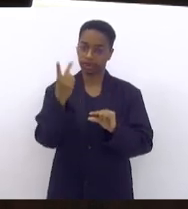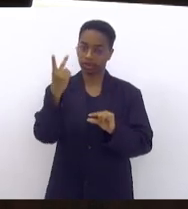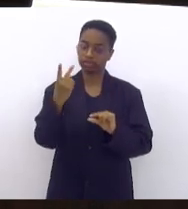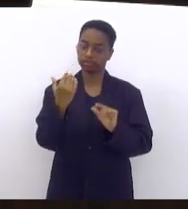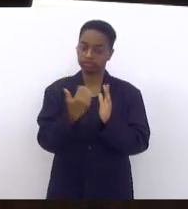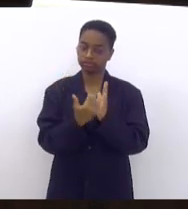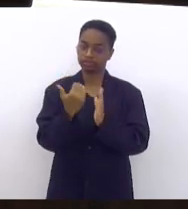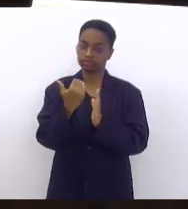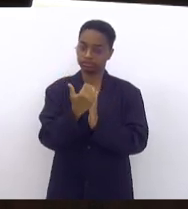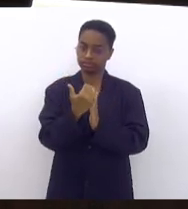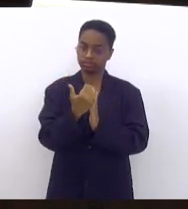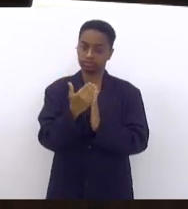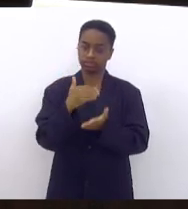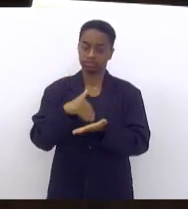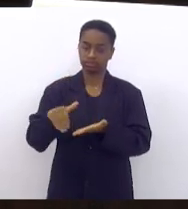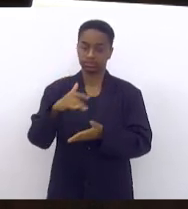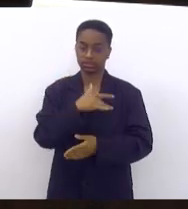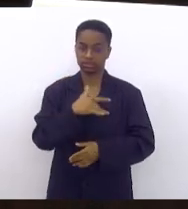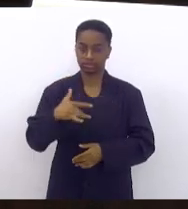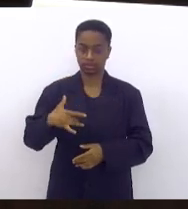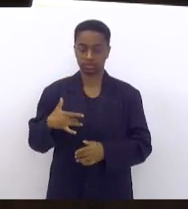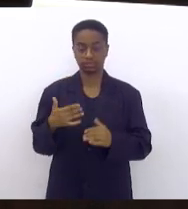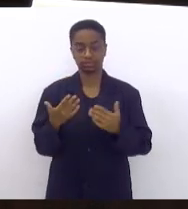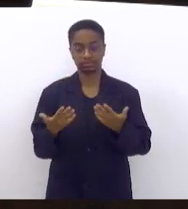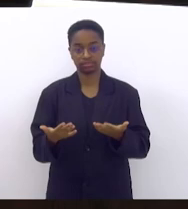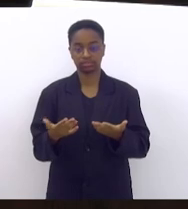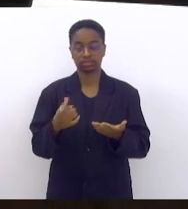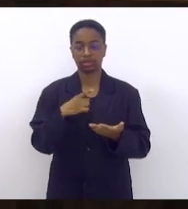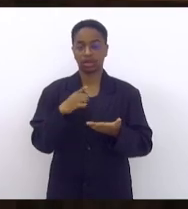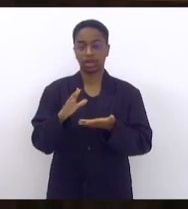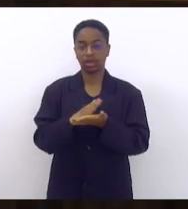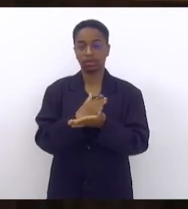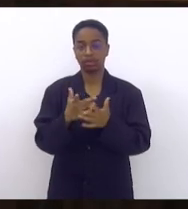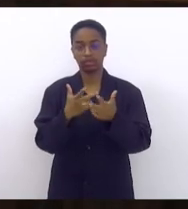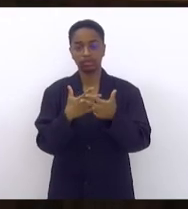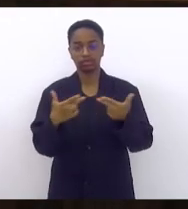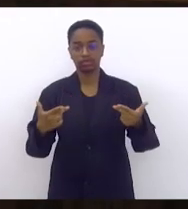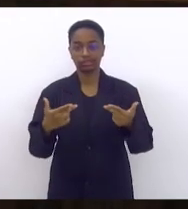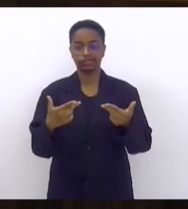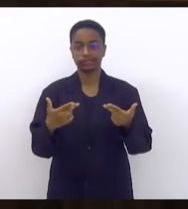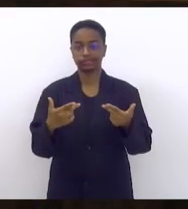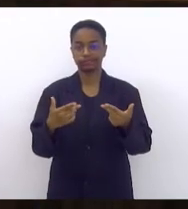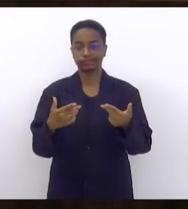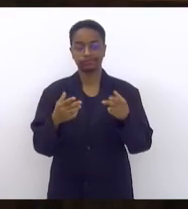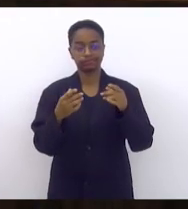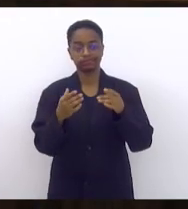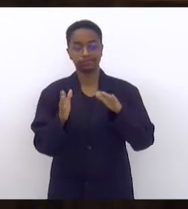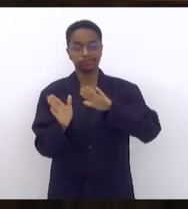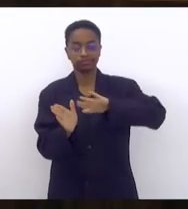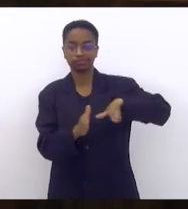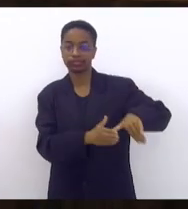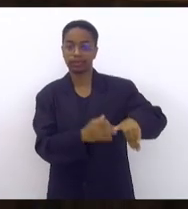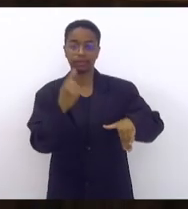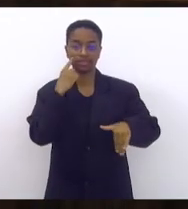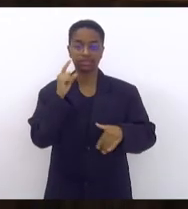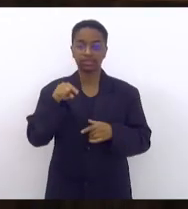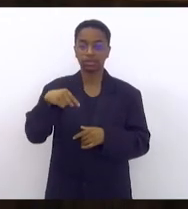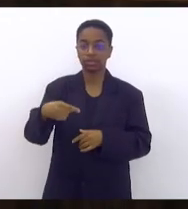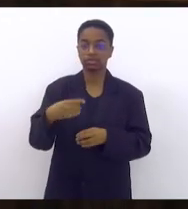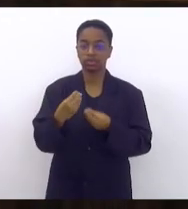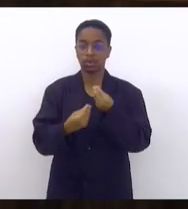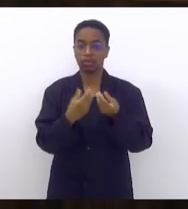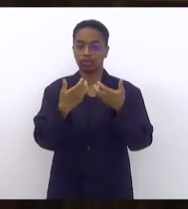drástica do orçamento da Secretaria de Saúde. Então, algumas coisas foram ficando em segundo plano para se pensar em como fazer o funcionamento